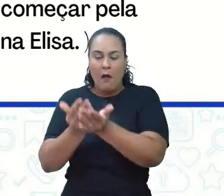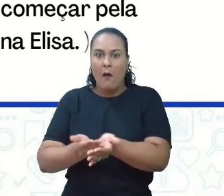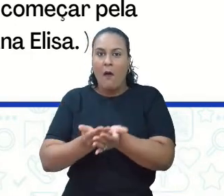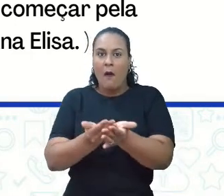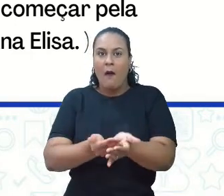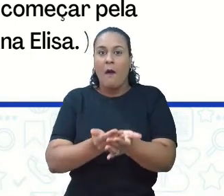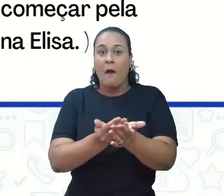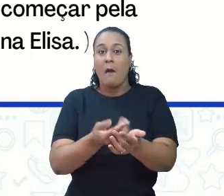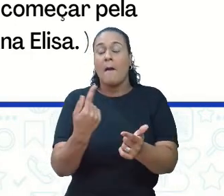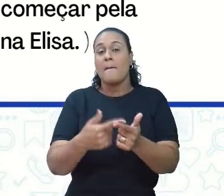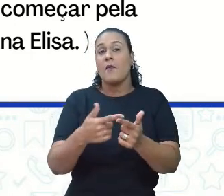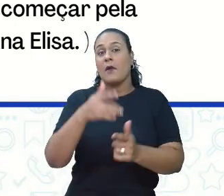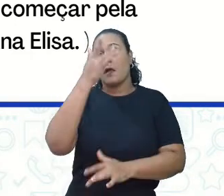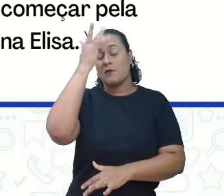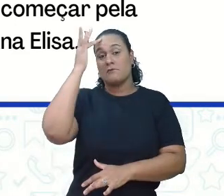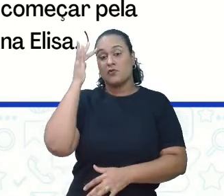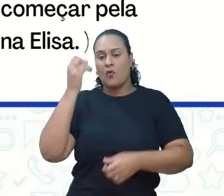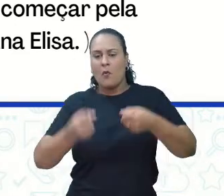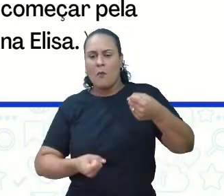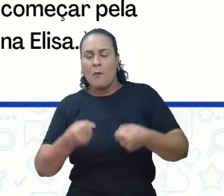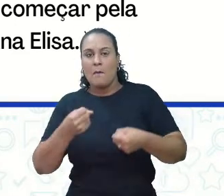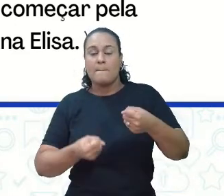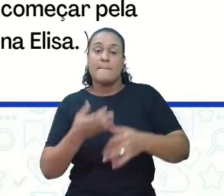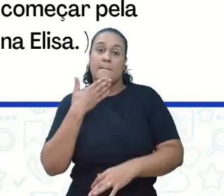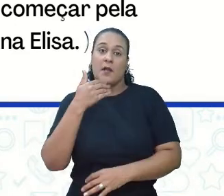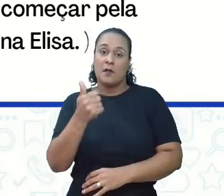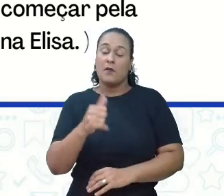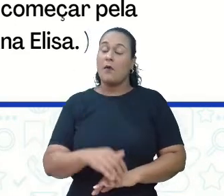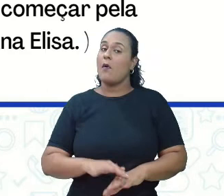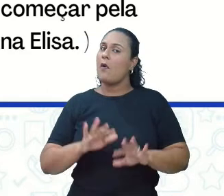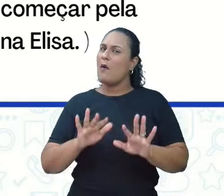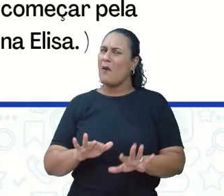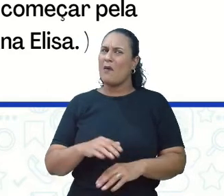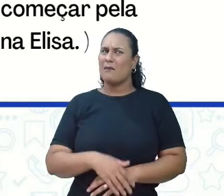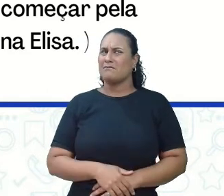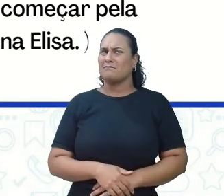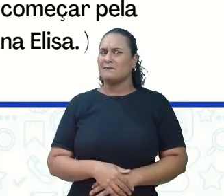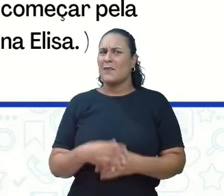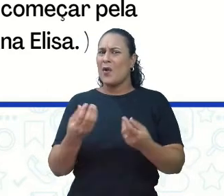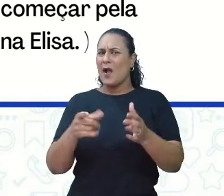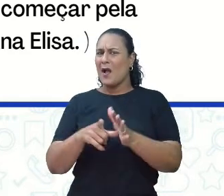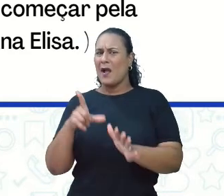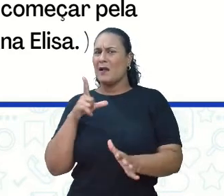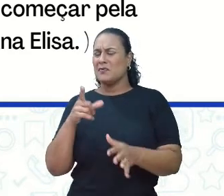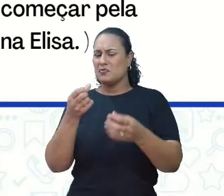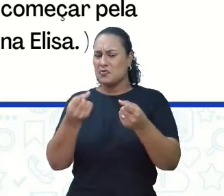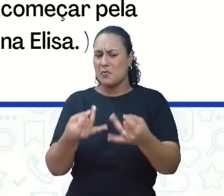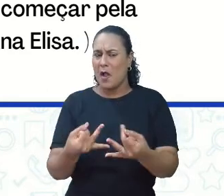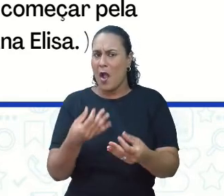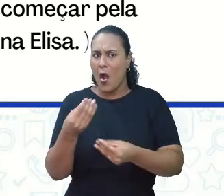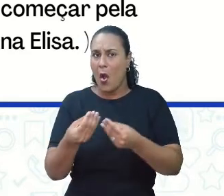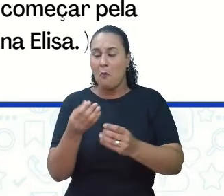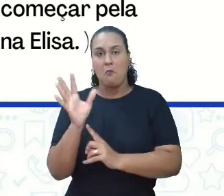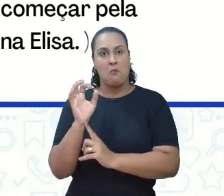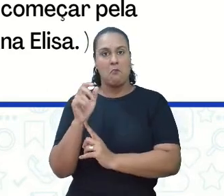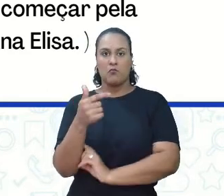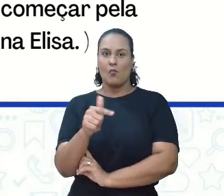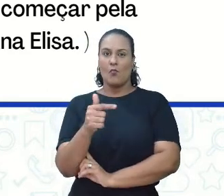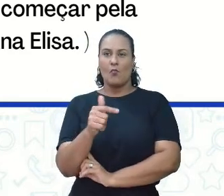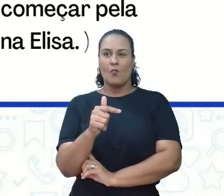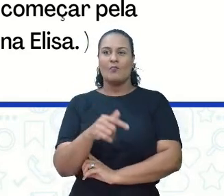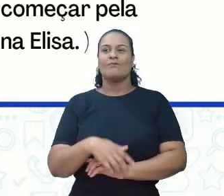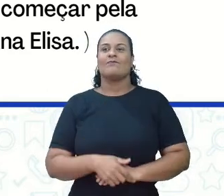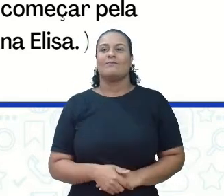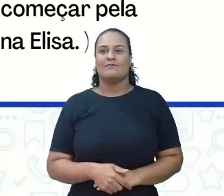os pilotos podem fazer isso melhor que eu. Não rolou dizer, antes porque estávamos sem Wi-Fi, mas vou começar pela partida